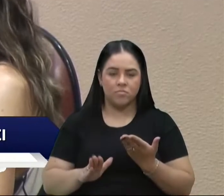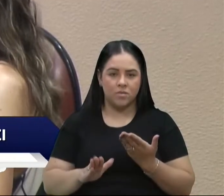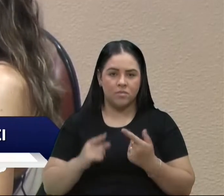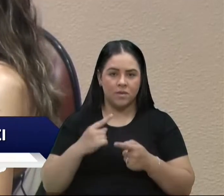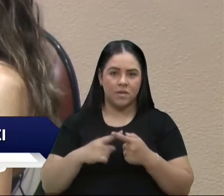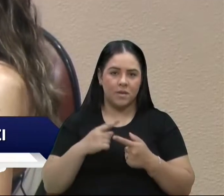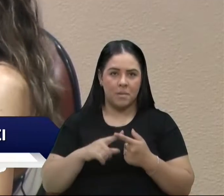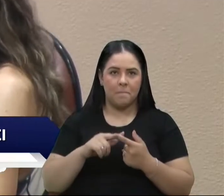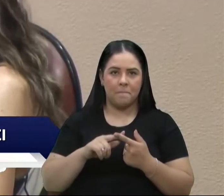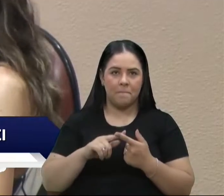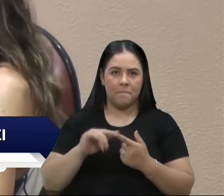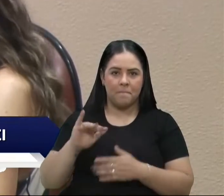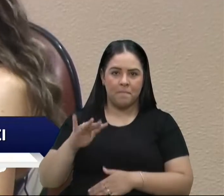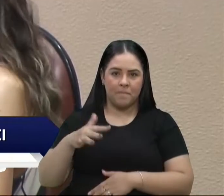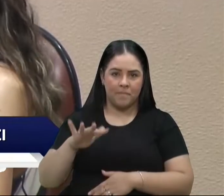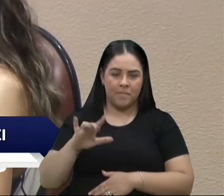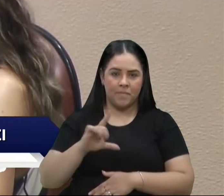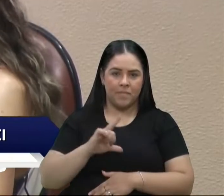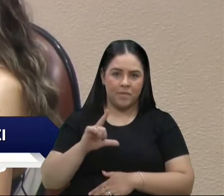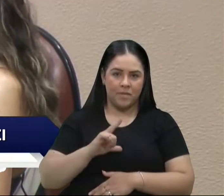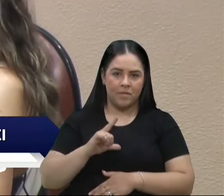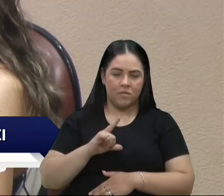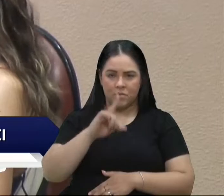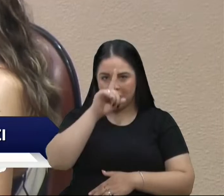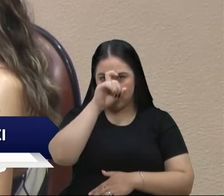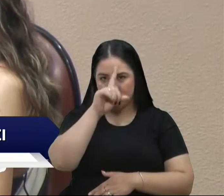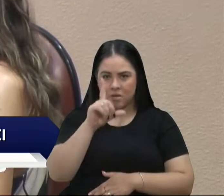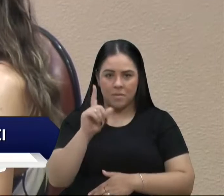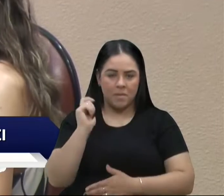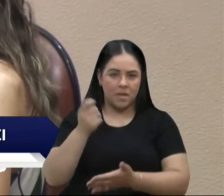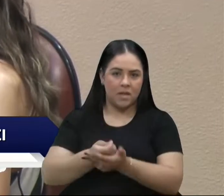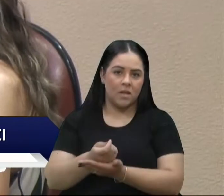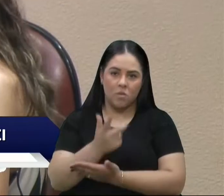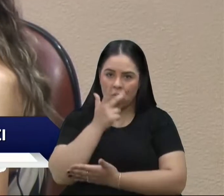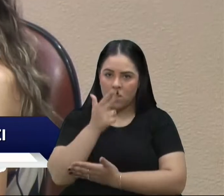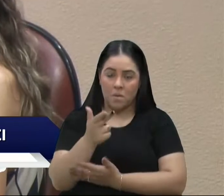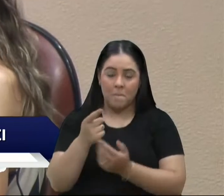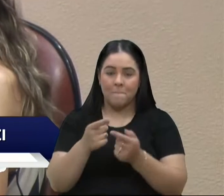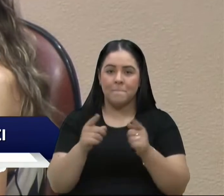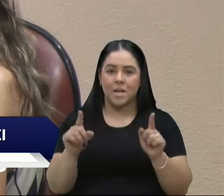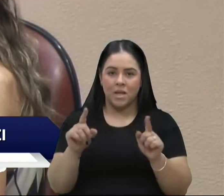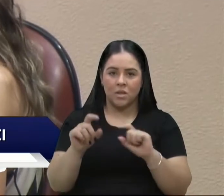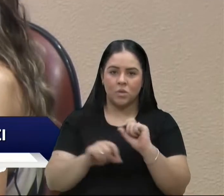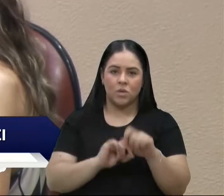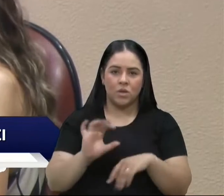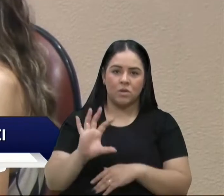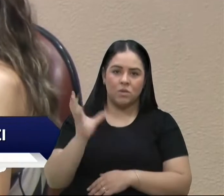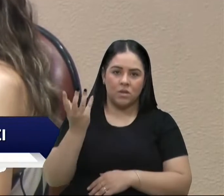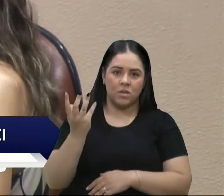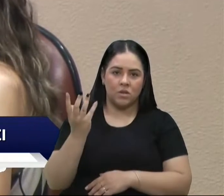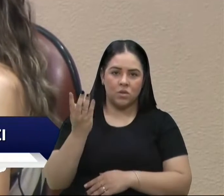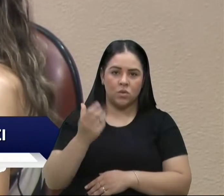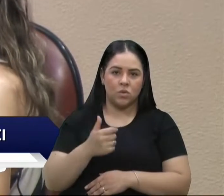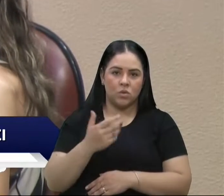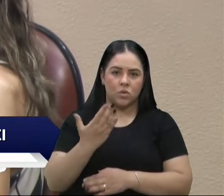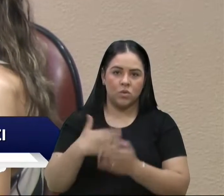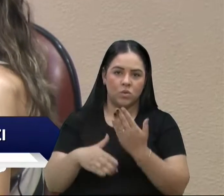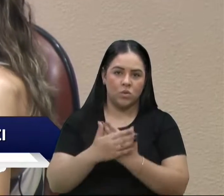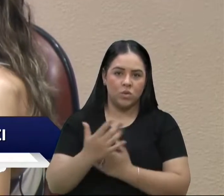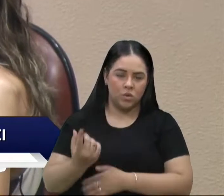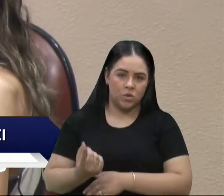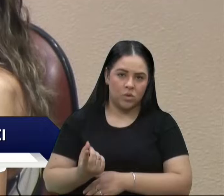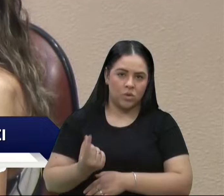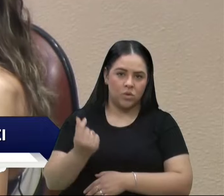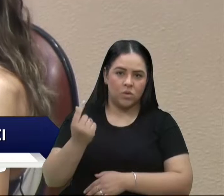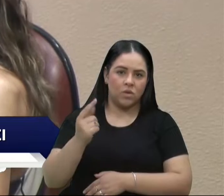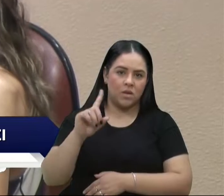média complexidade é pré-fixada, o hospital vai receber igual. Mas todos esses valores, Rafael, eles